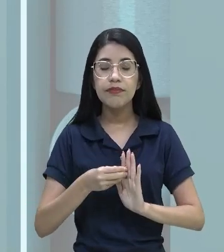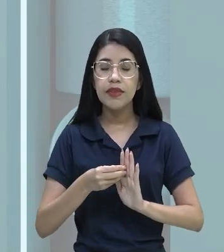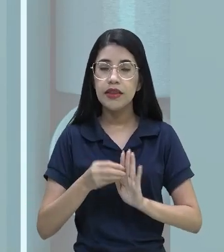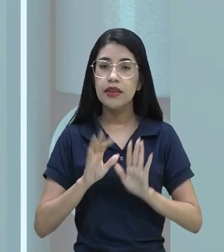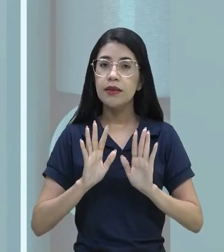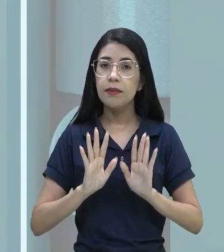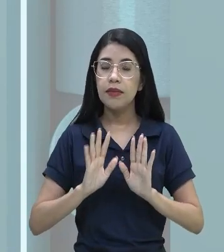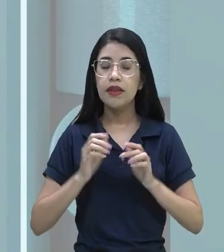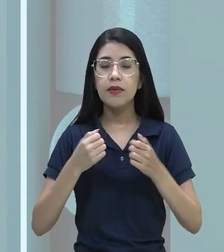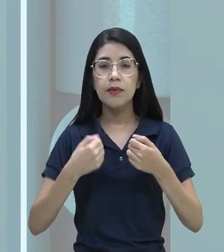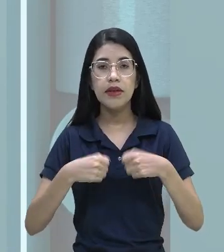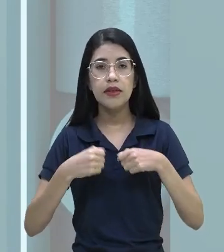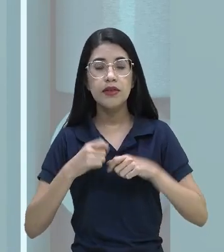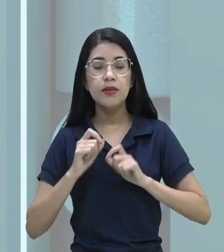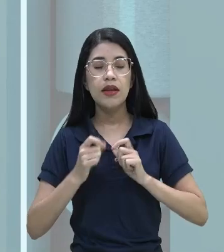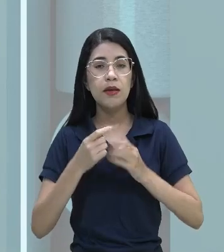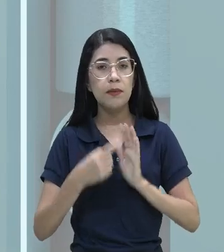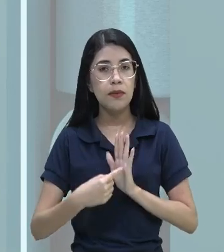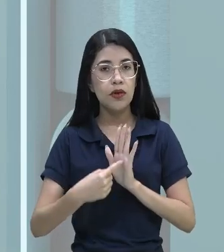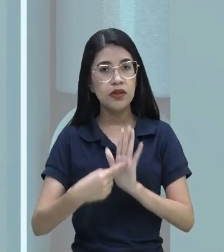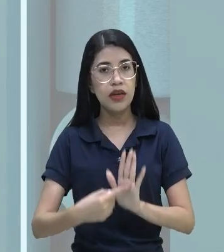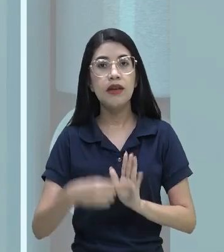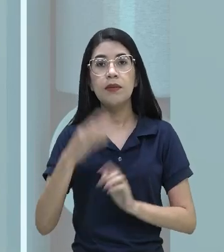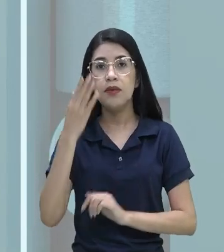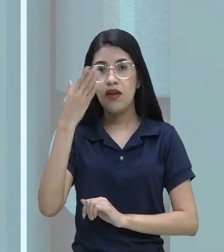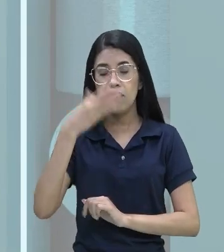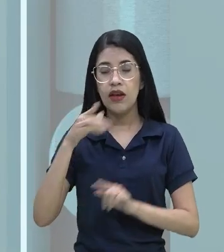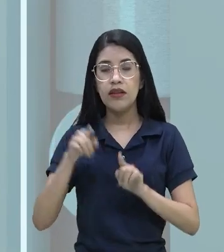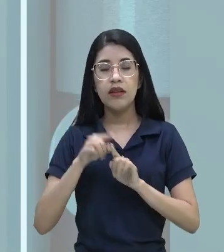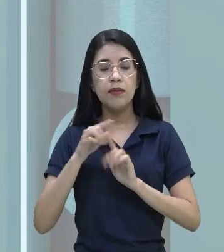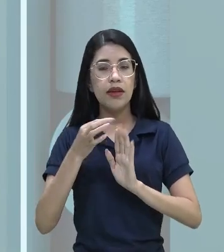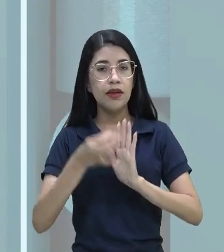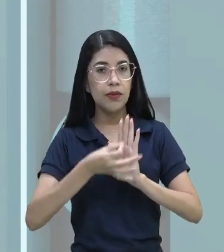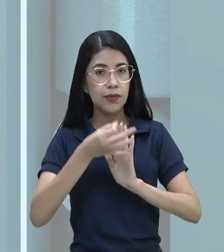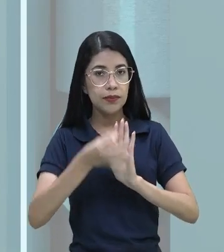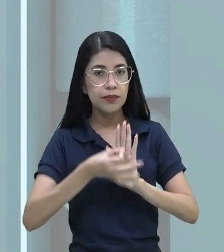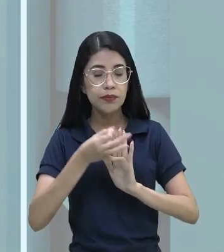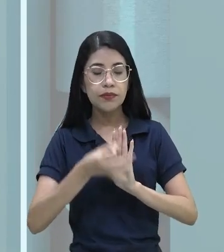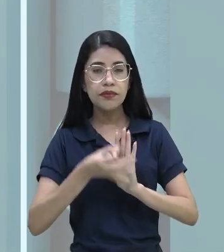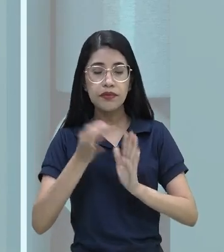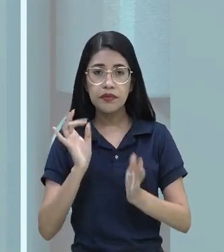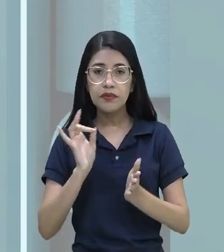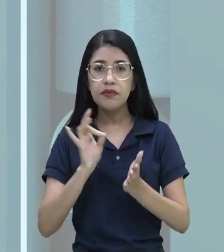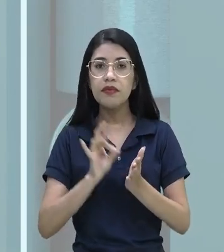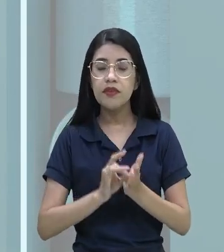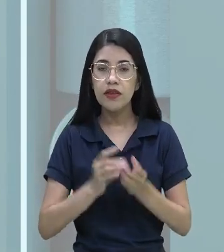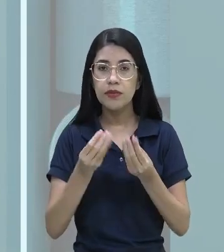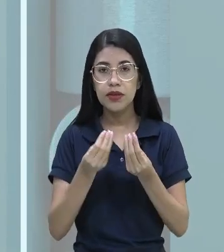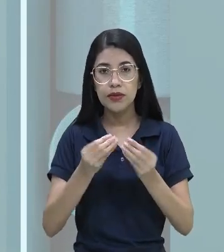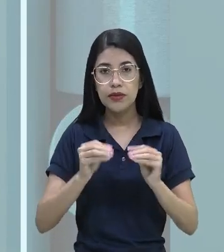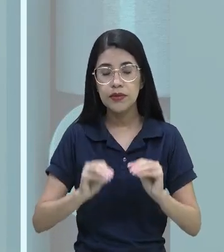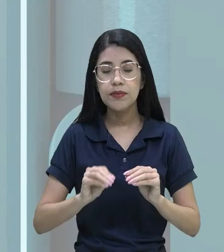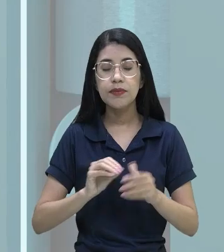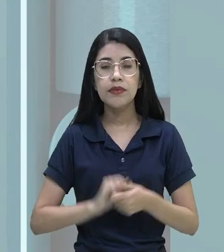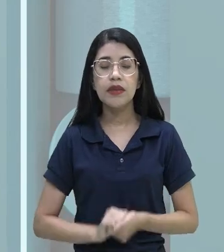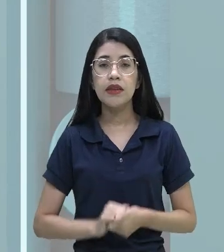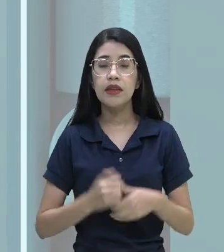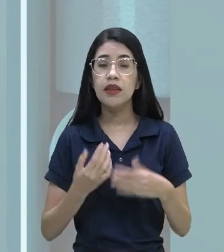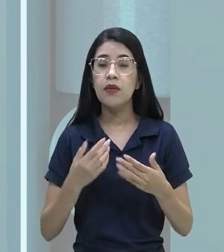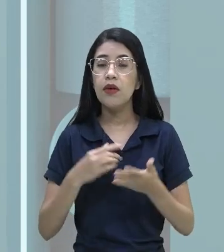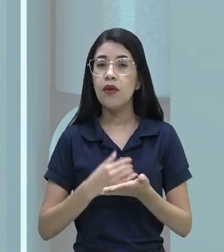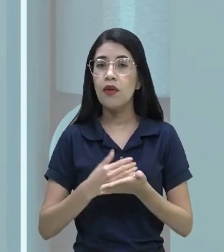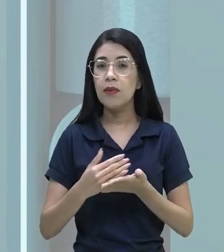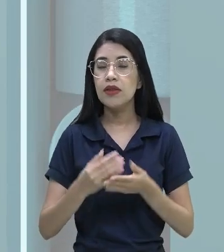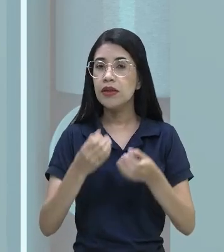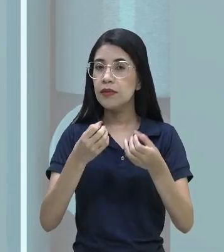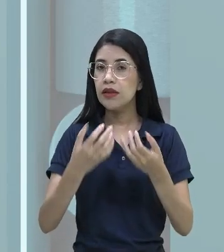preciso, então, demonstrar, né, argumentar que isso de fato foi danoso. E aí eu começo afirmando que,